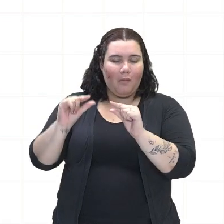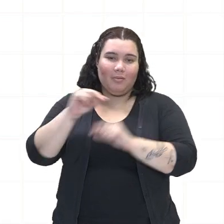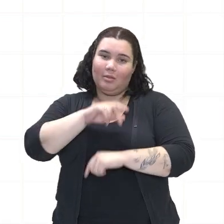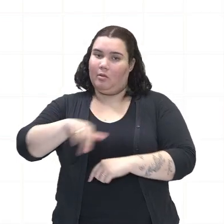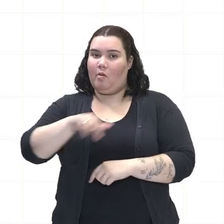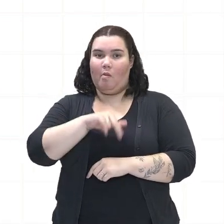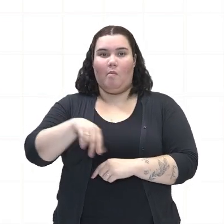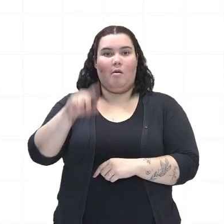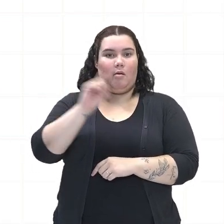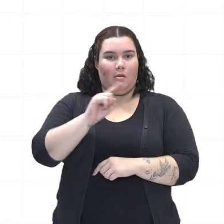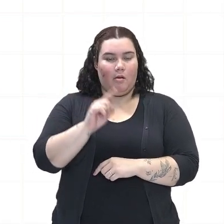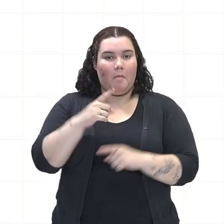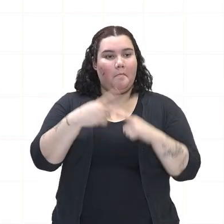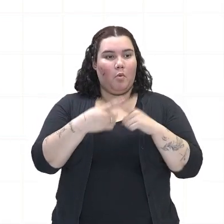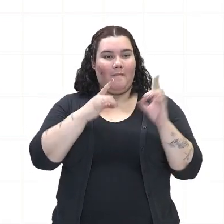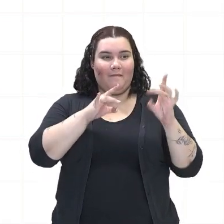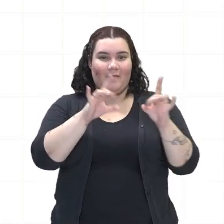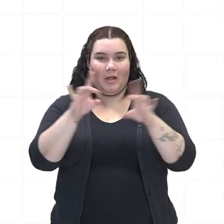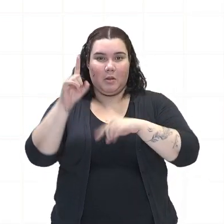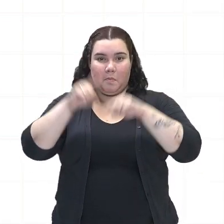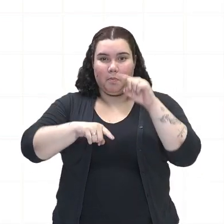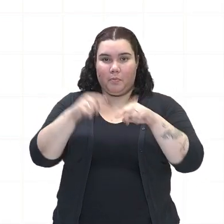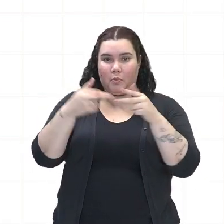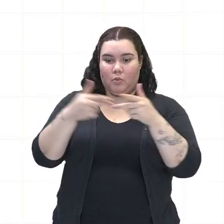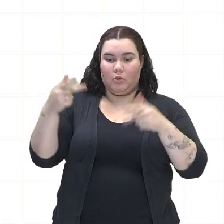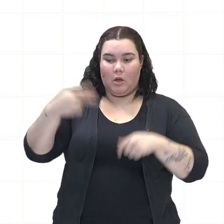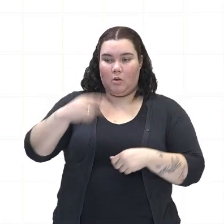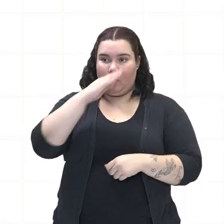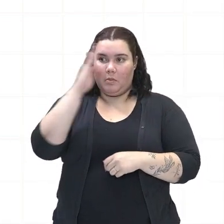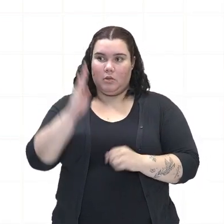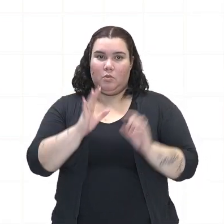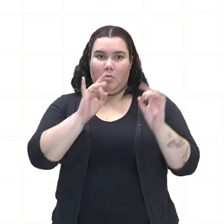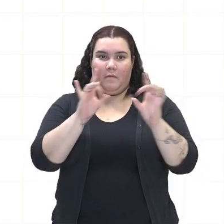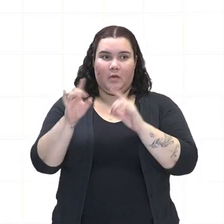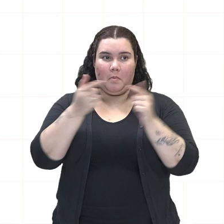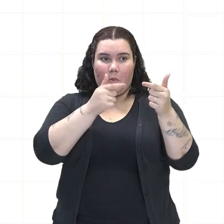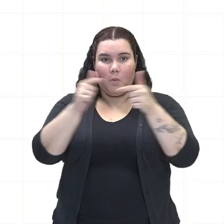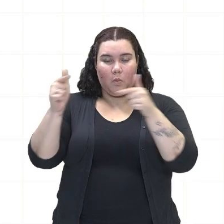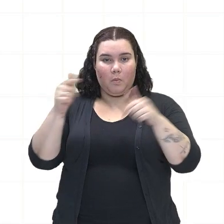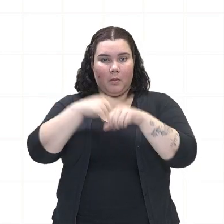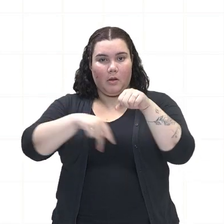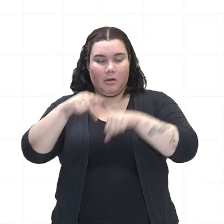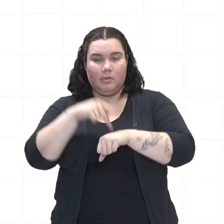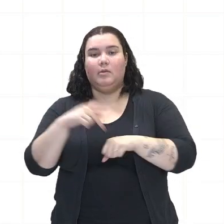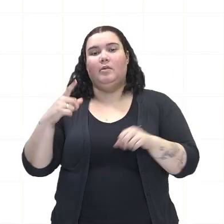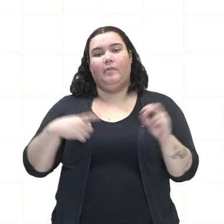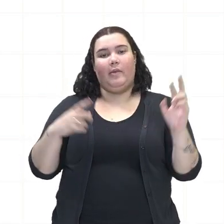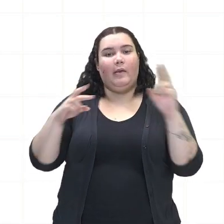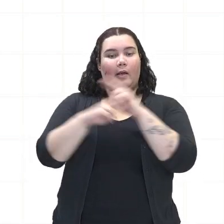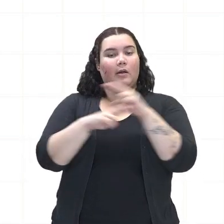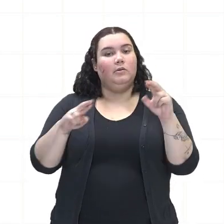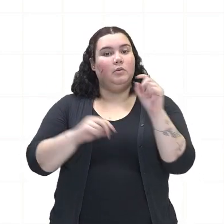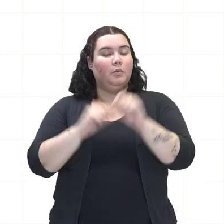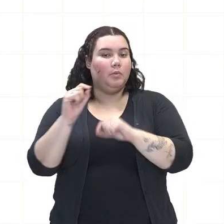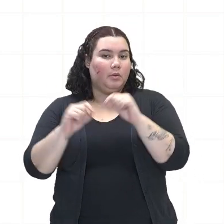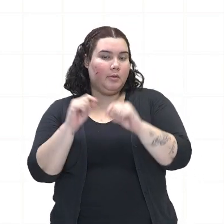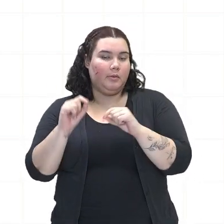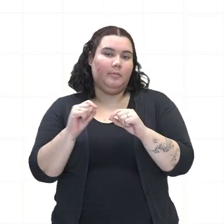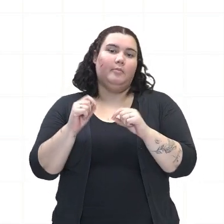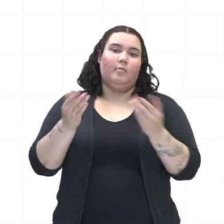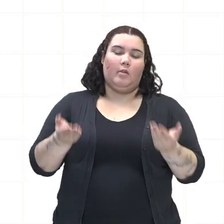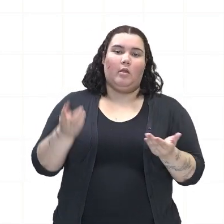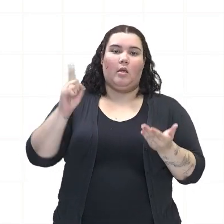Muitas das coisas de exportação do Brasil, dessa relação do Brasil com outros países, está relacionado, né, com